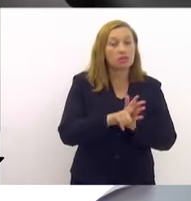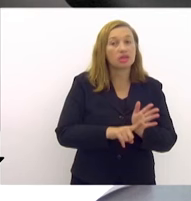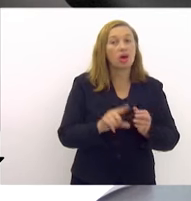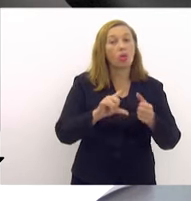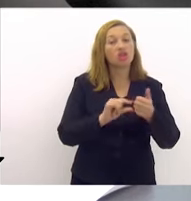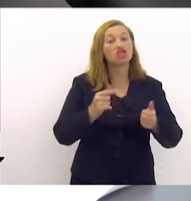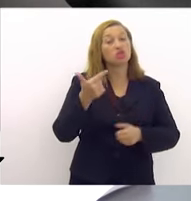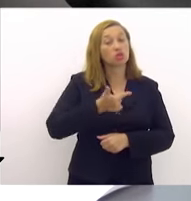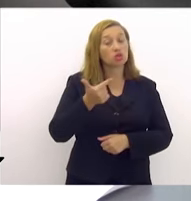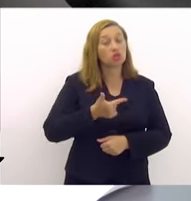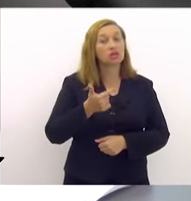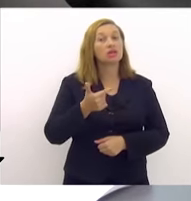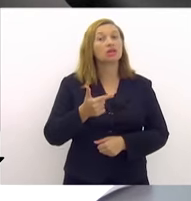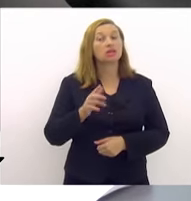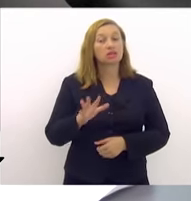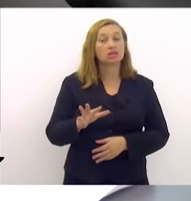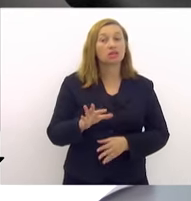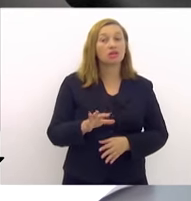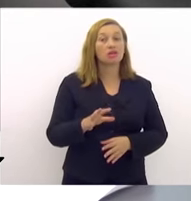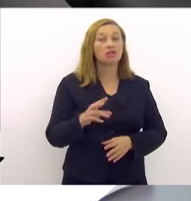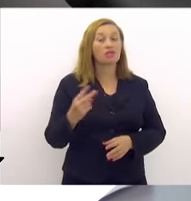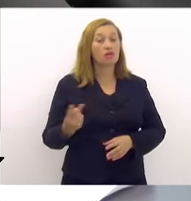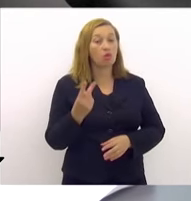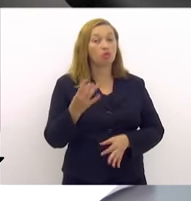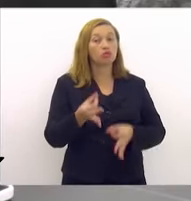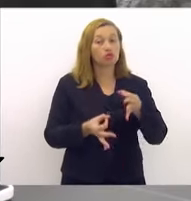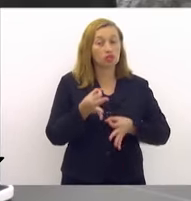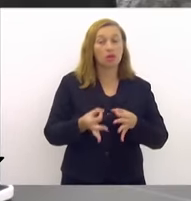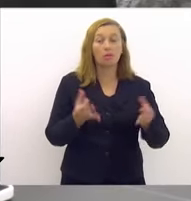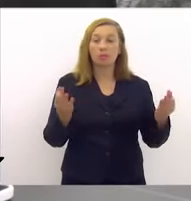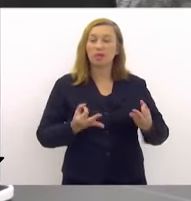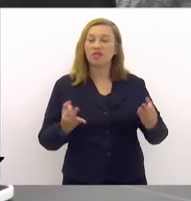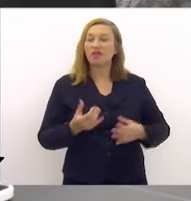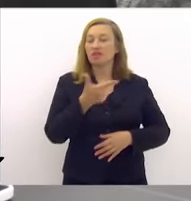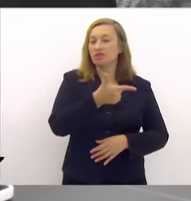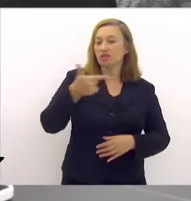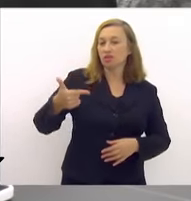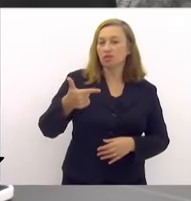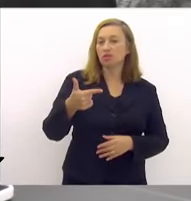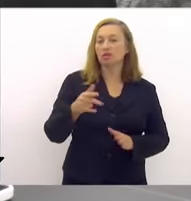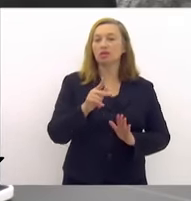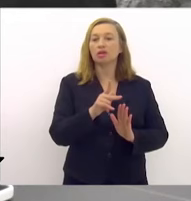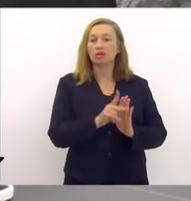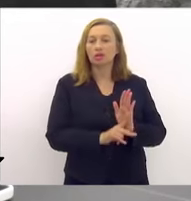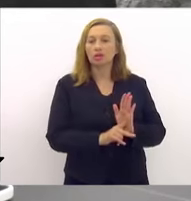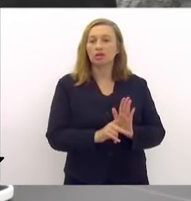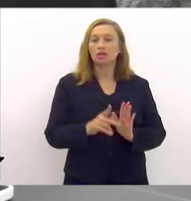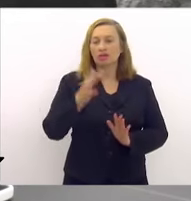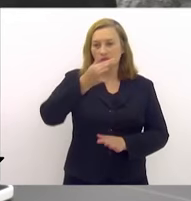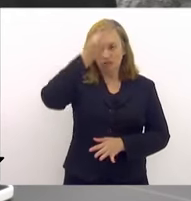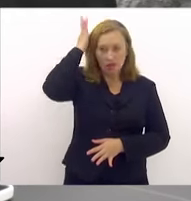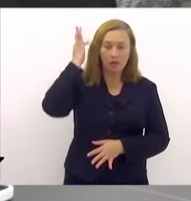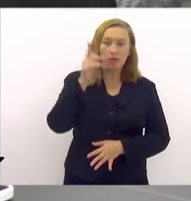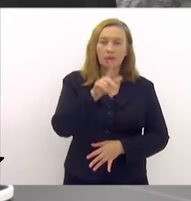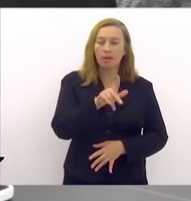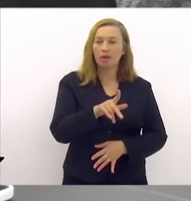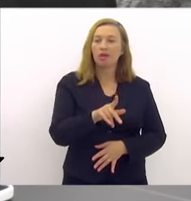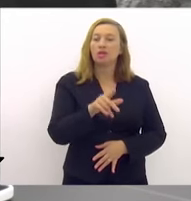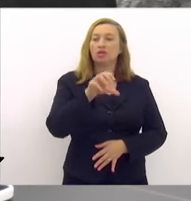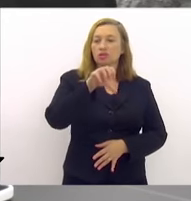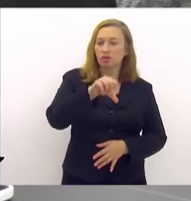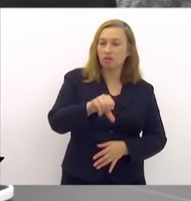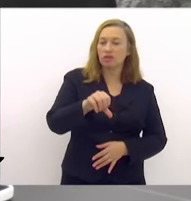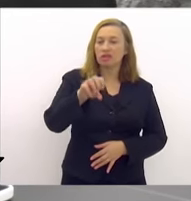isto tem juridicidade. Perfeito. 22 da pauta, projeto de relatoria do deputado Fred Pacheco, PL